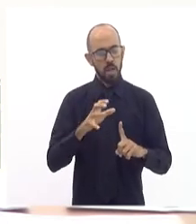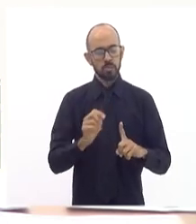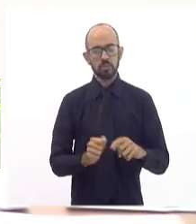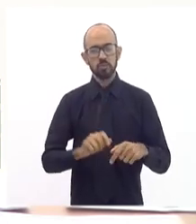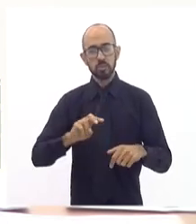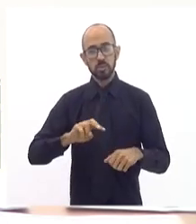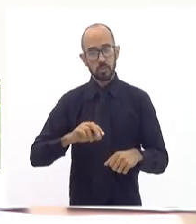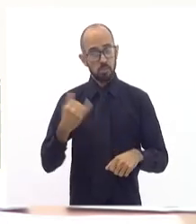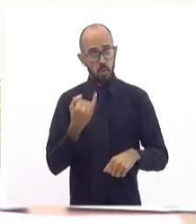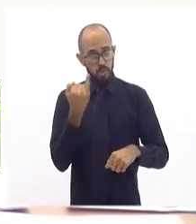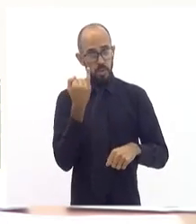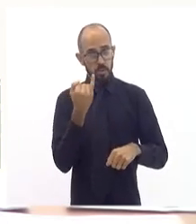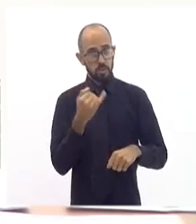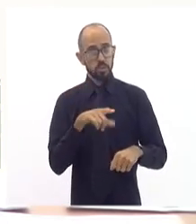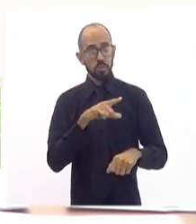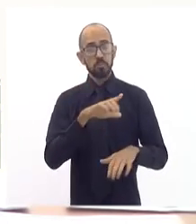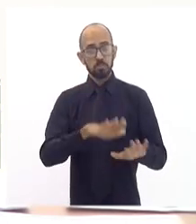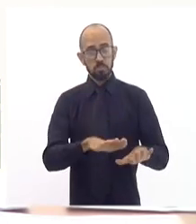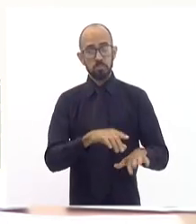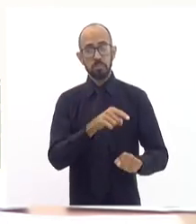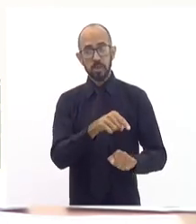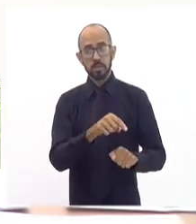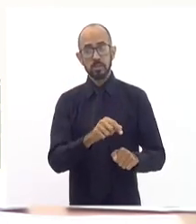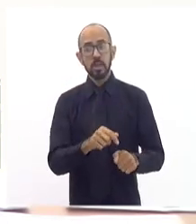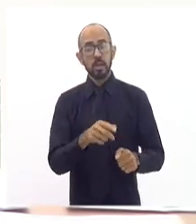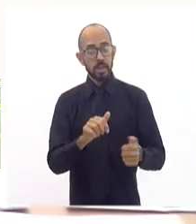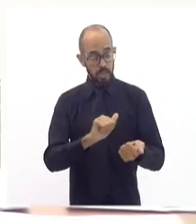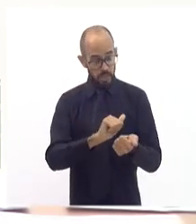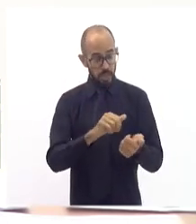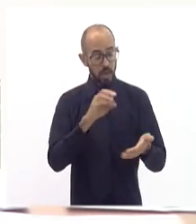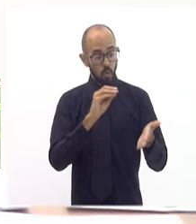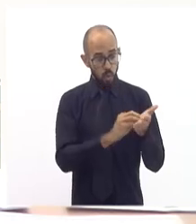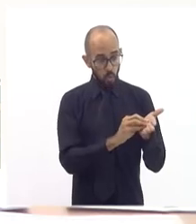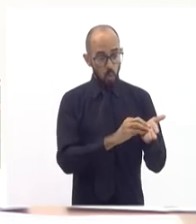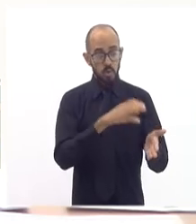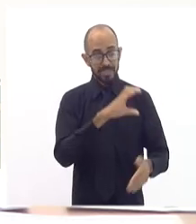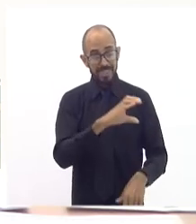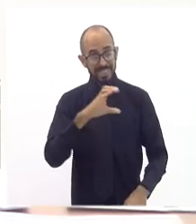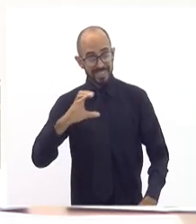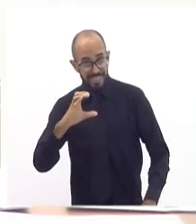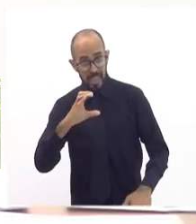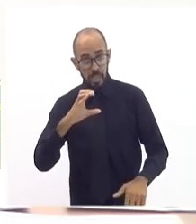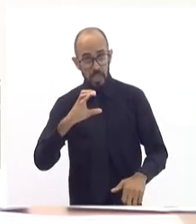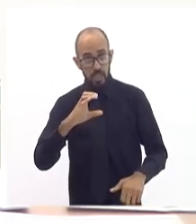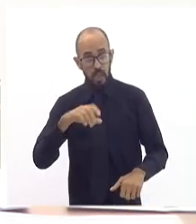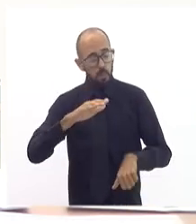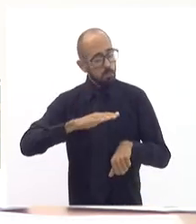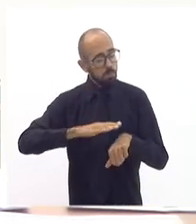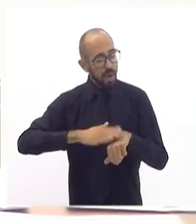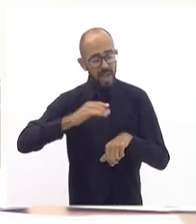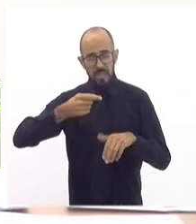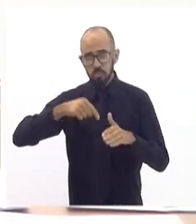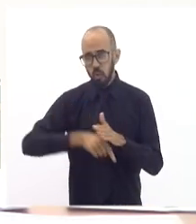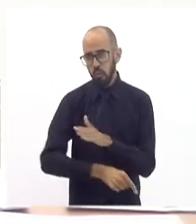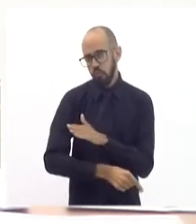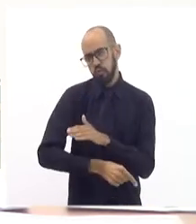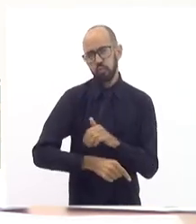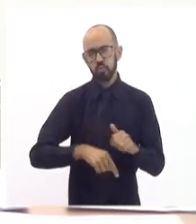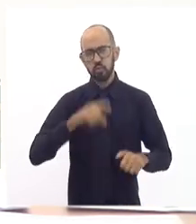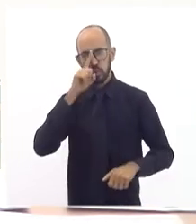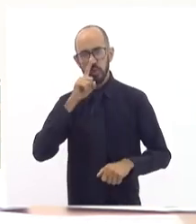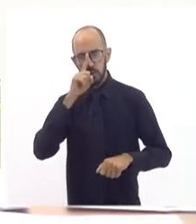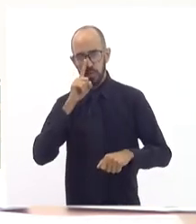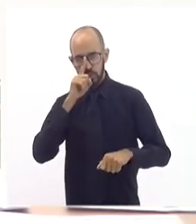potencial polido alto e de porte excepcional enquadrou na classe c e c o mais nível de uma